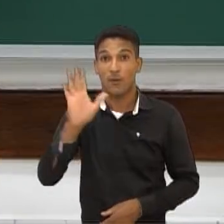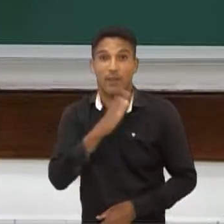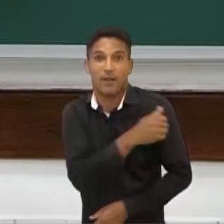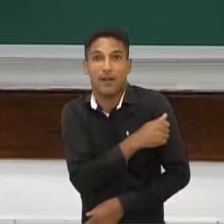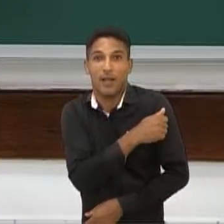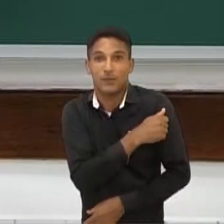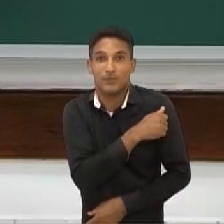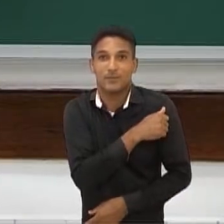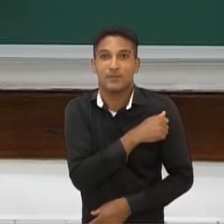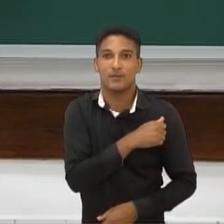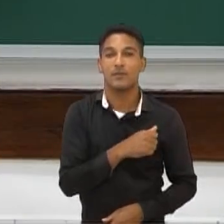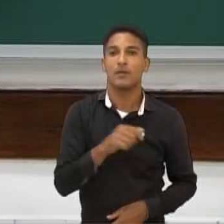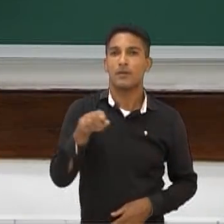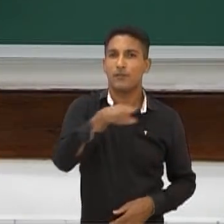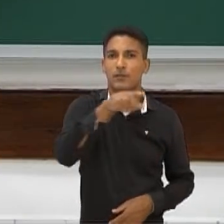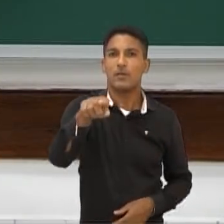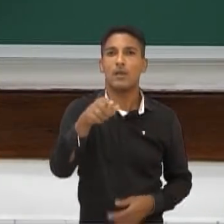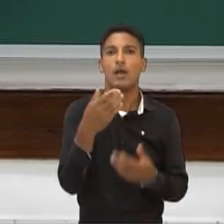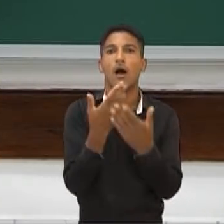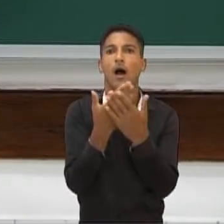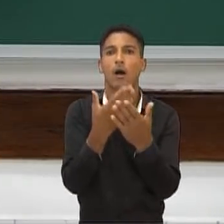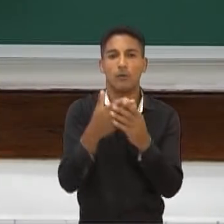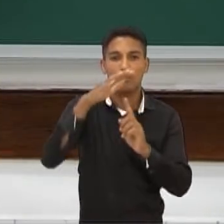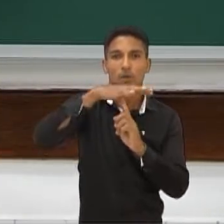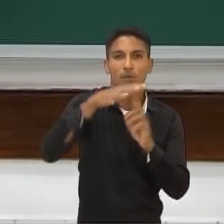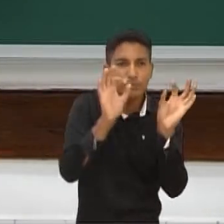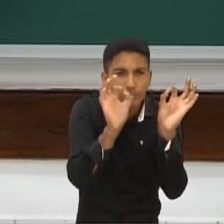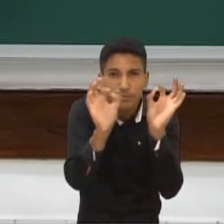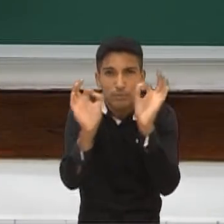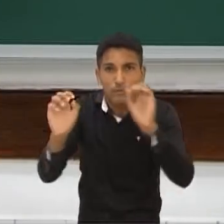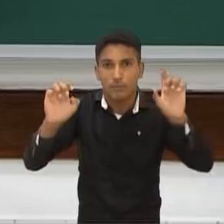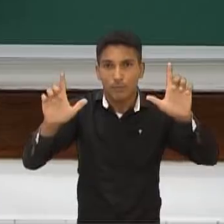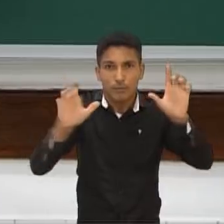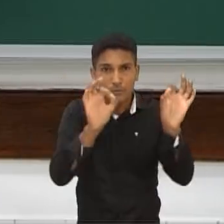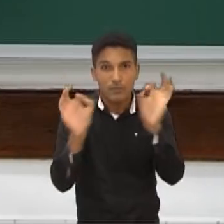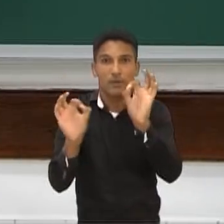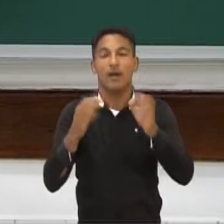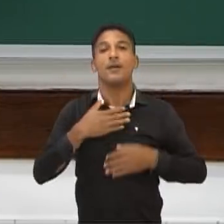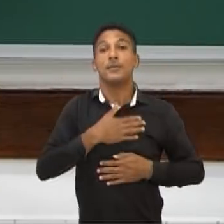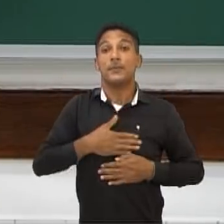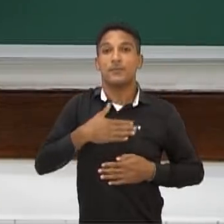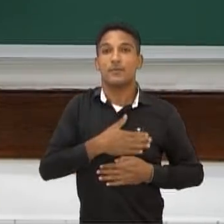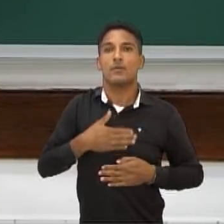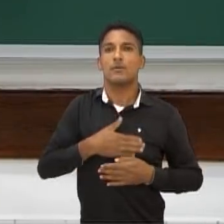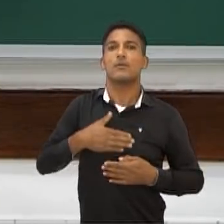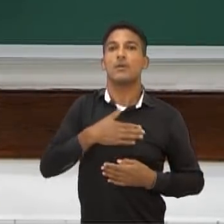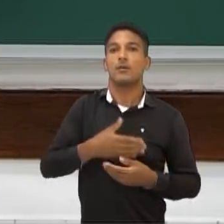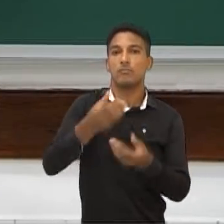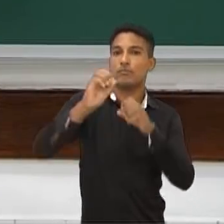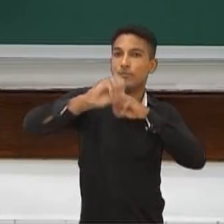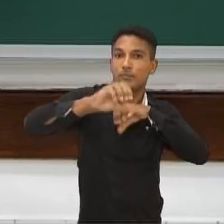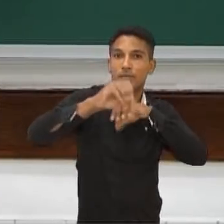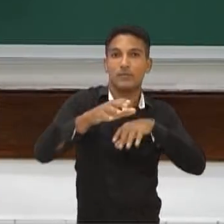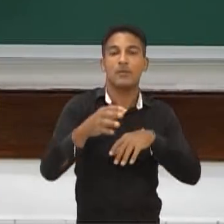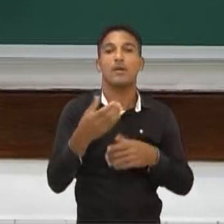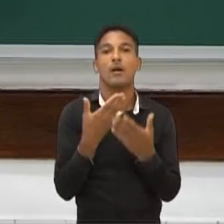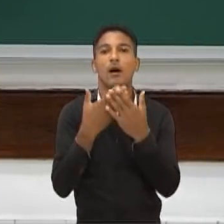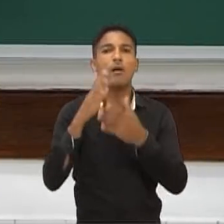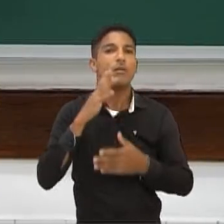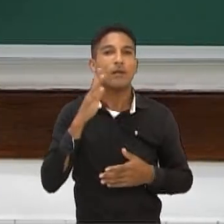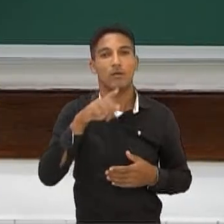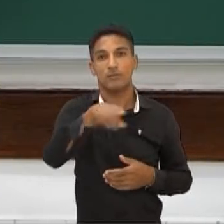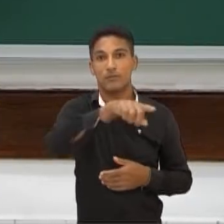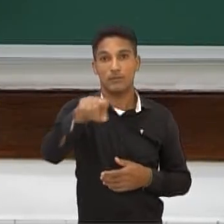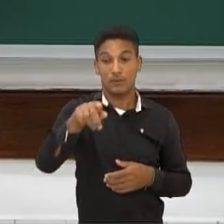Olá, querido estudante, você que assiste às aulas Paraná, é com imenso prazer que eu trago aqui uma aula bem bacana para você. Eu sou o